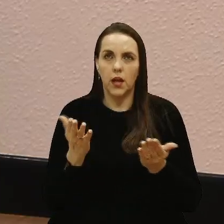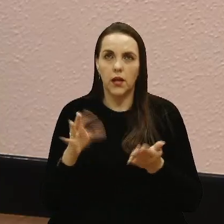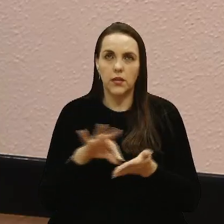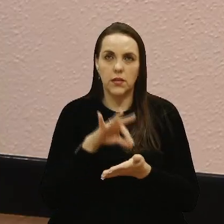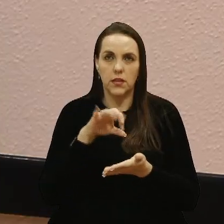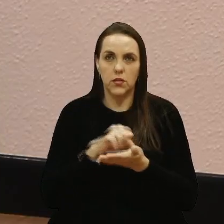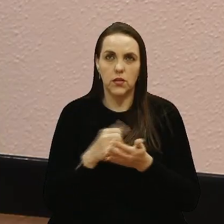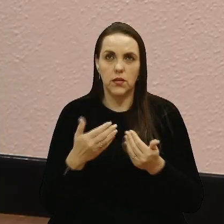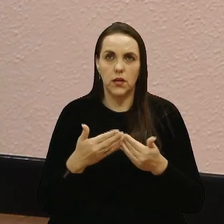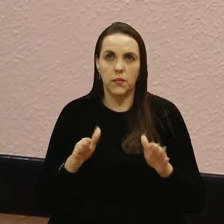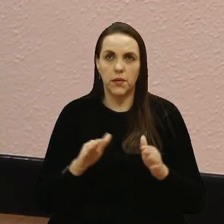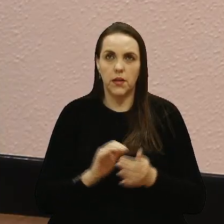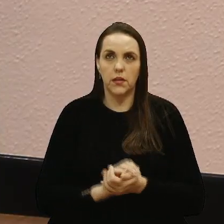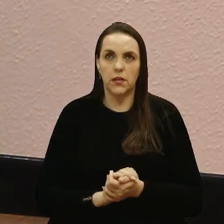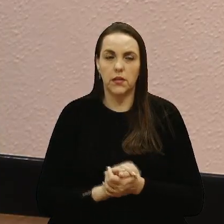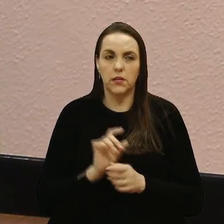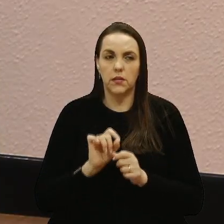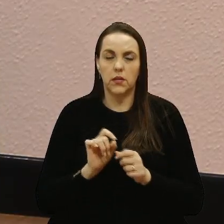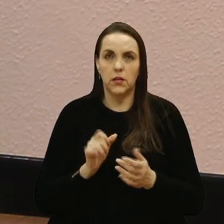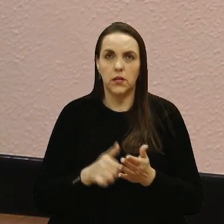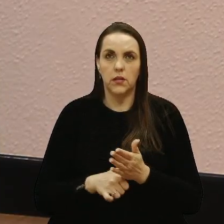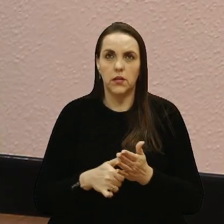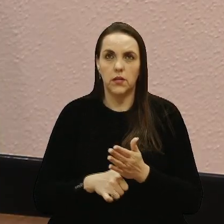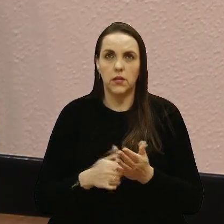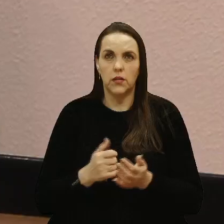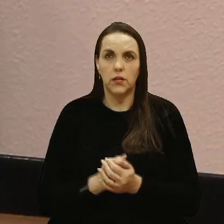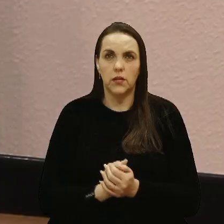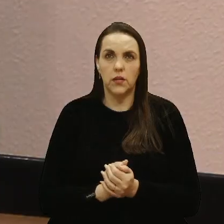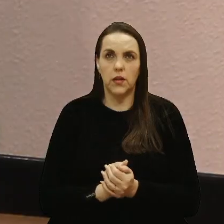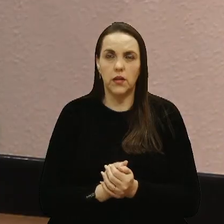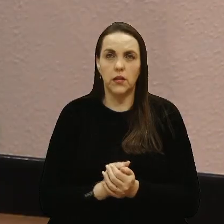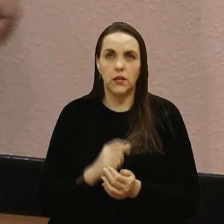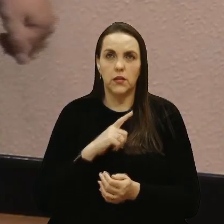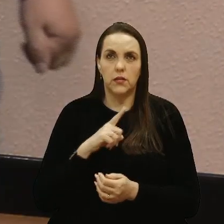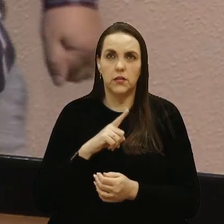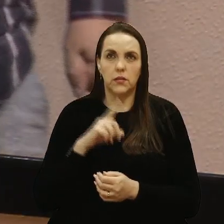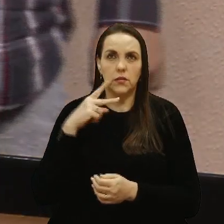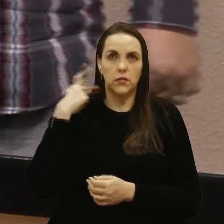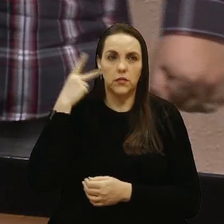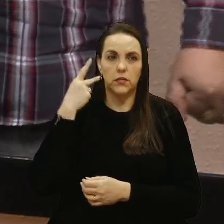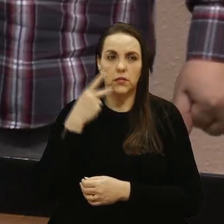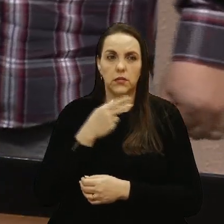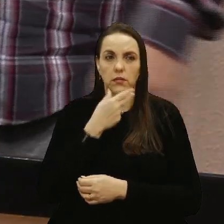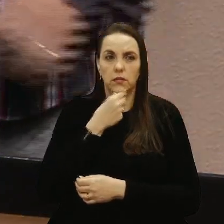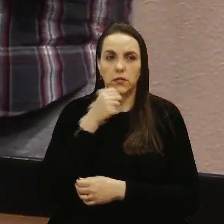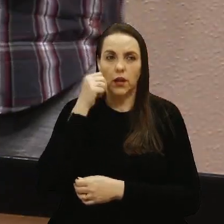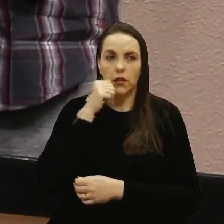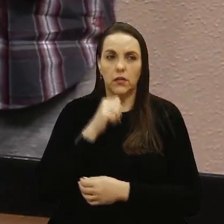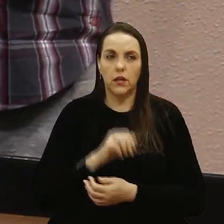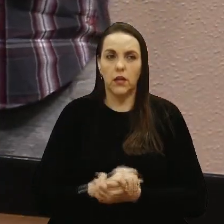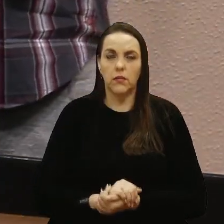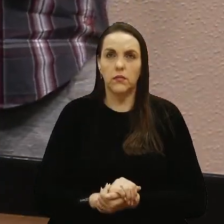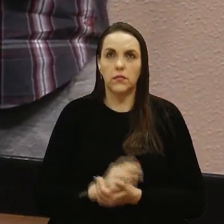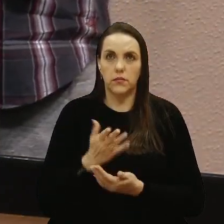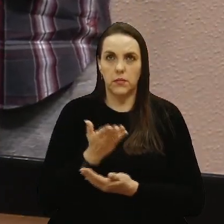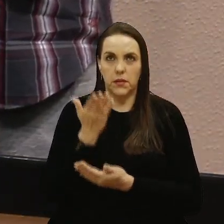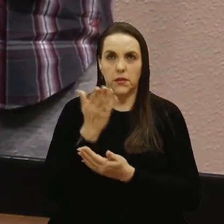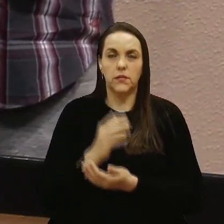as inscrições por meio do dispositivo eletrônico para as senhoras vereadoras e senhores vereadores que desejam fazer uso da